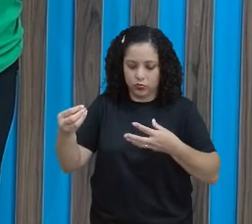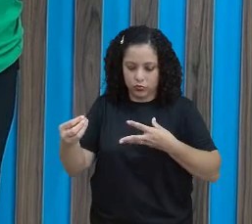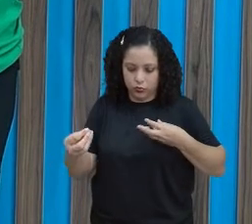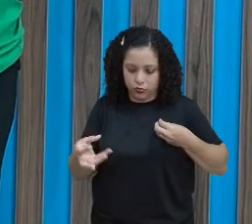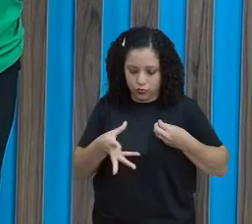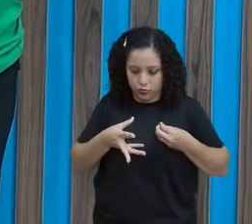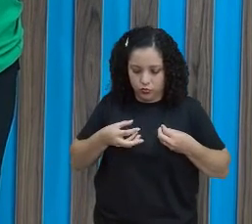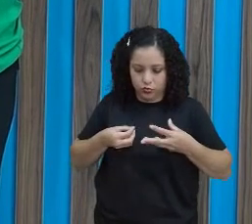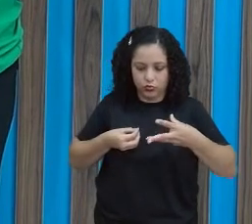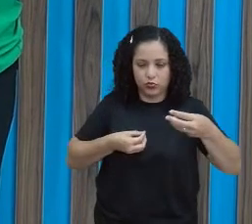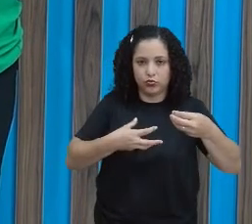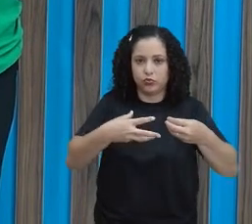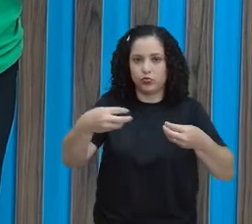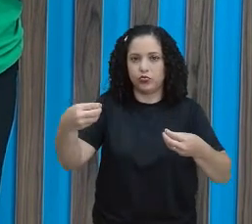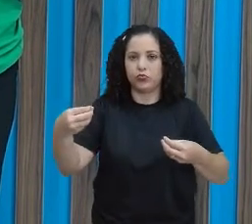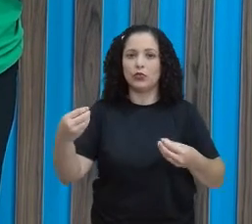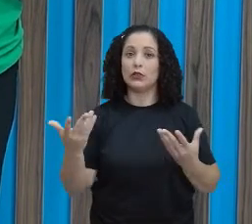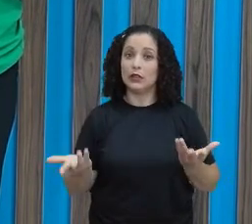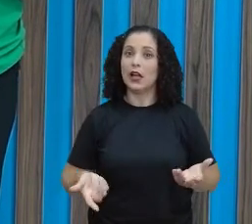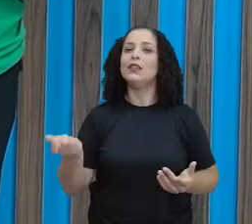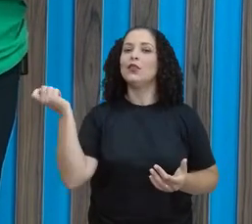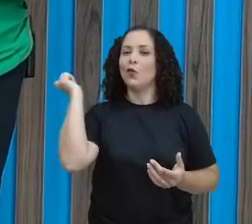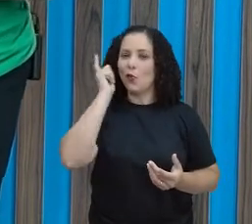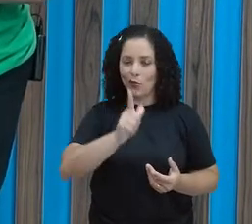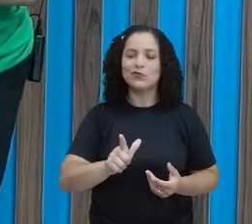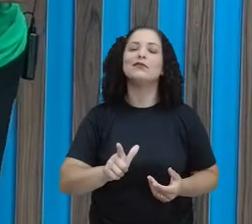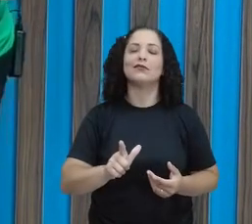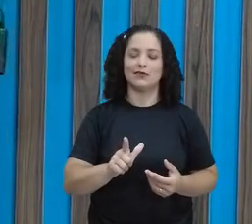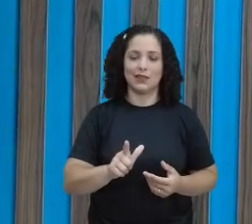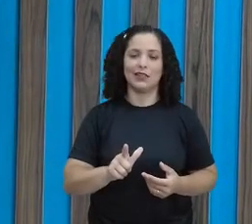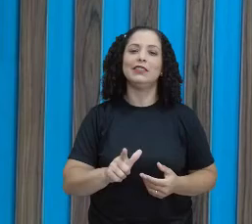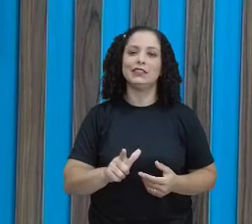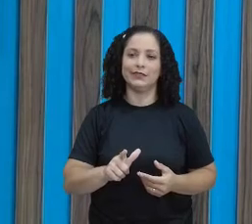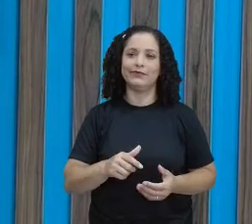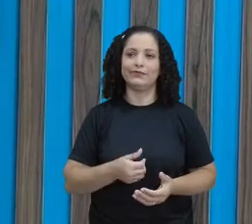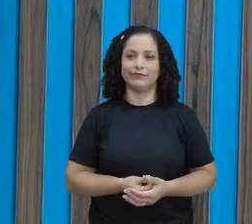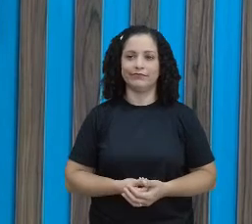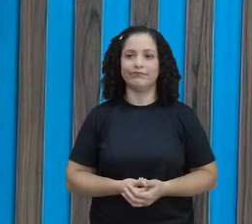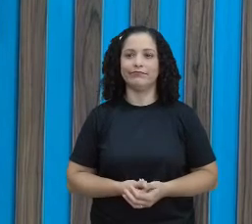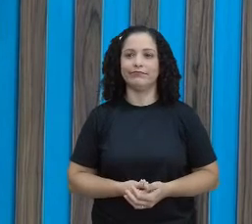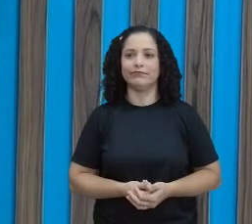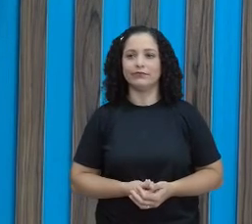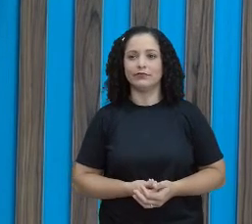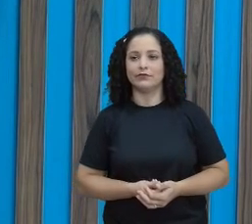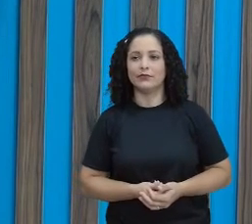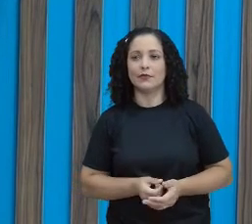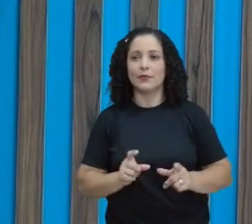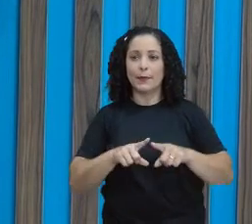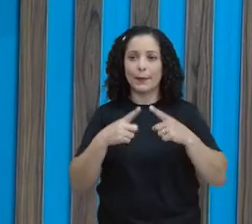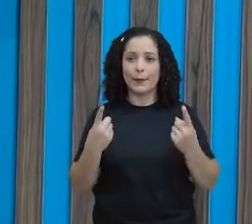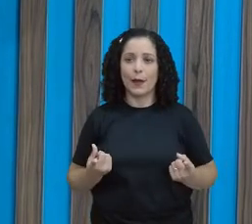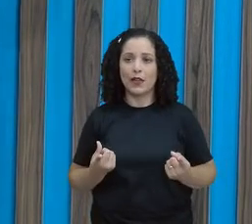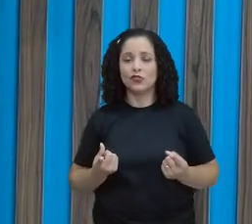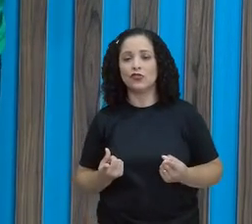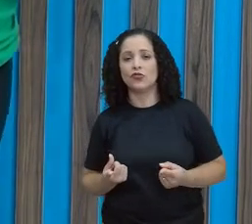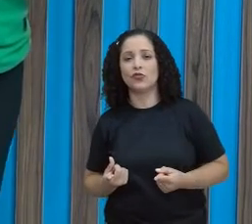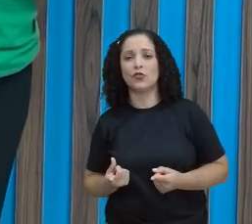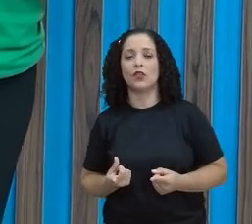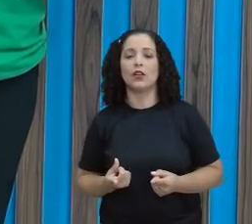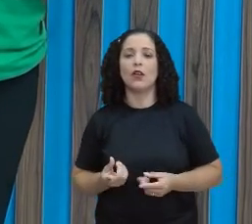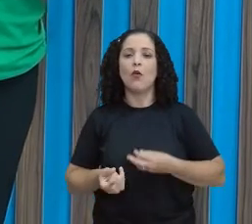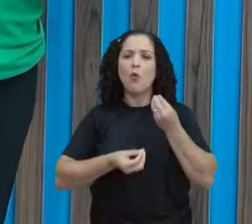no nosso corpo. E é por causa disso que a gente consegue chegar aí na medida, tá? Mas a margem de segurança, para a